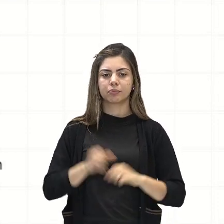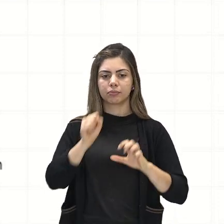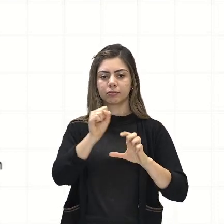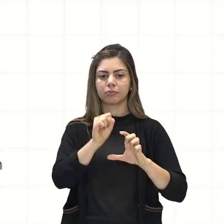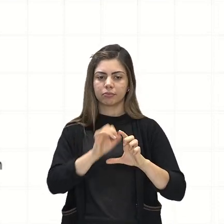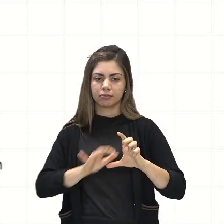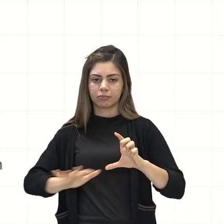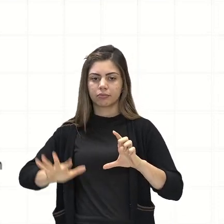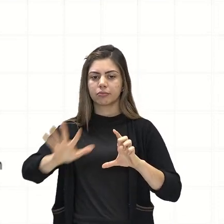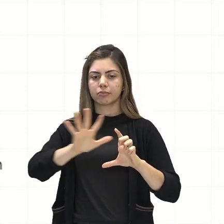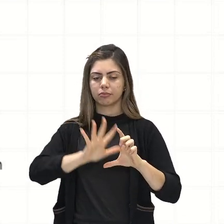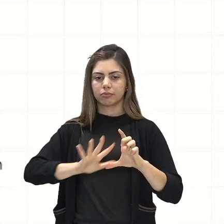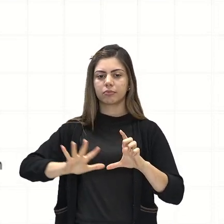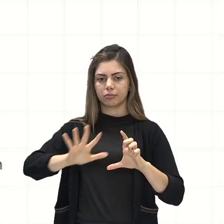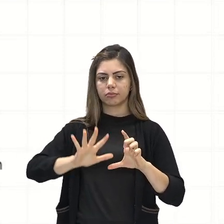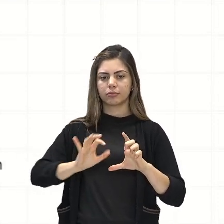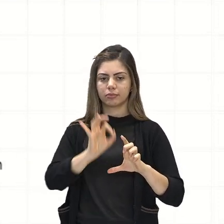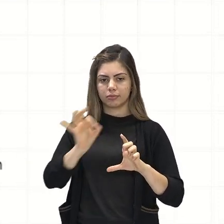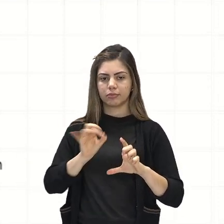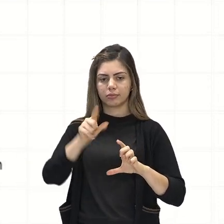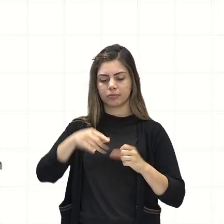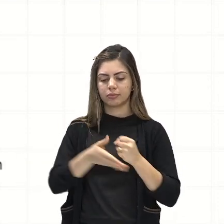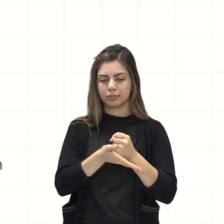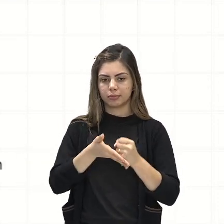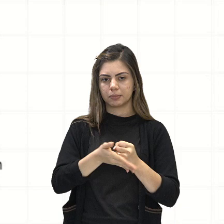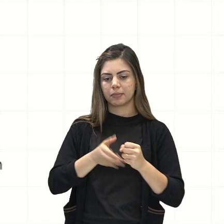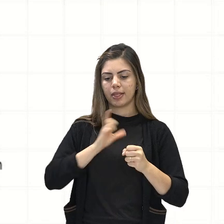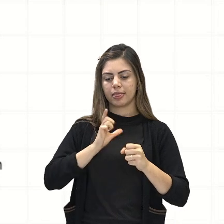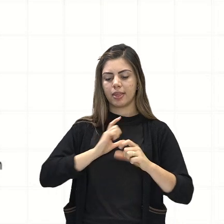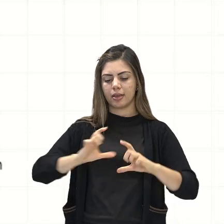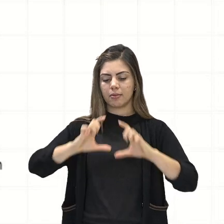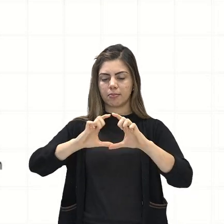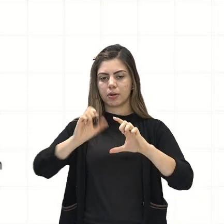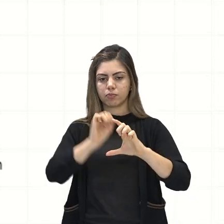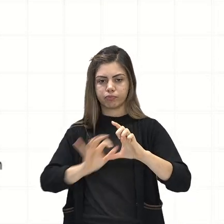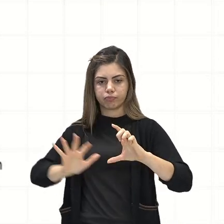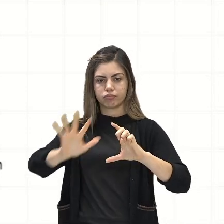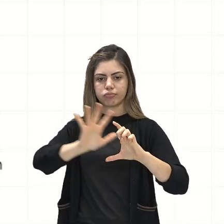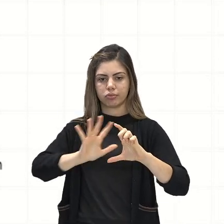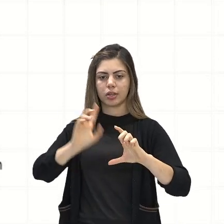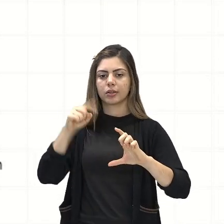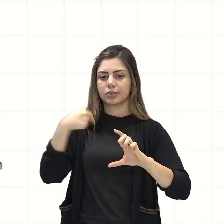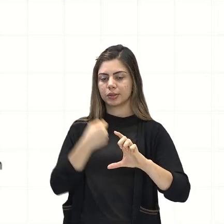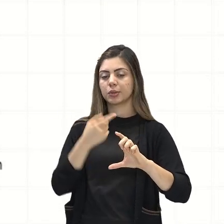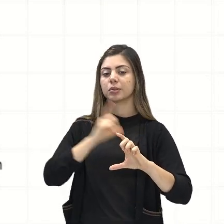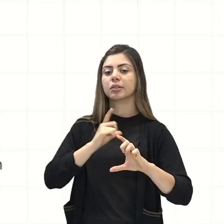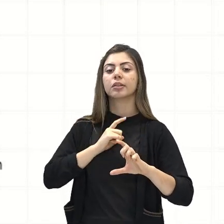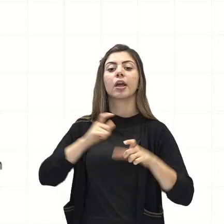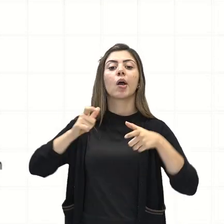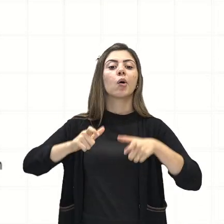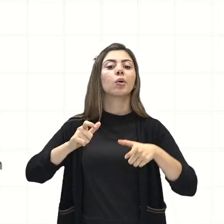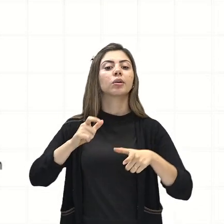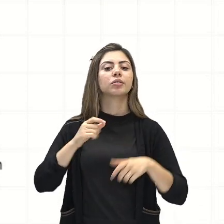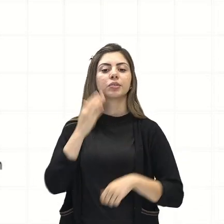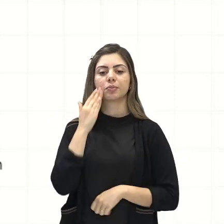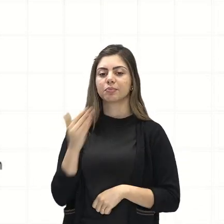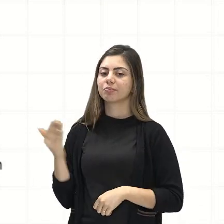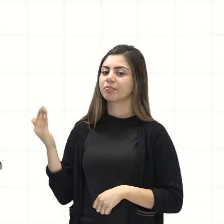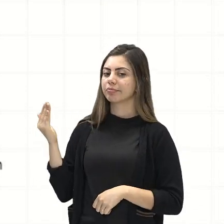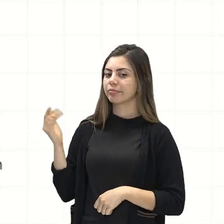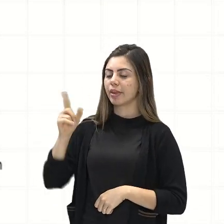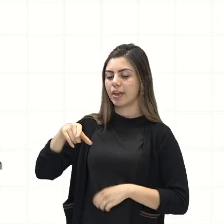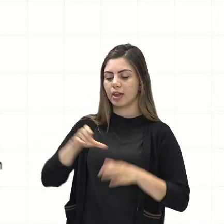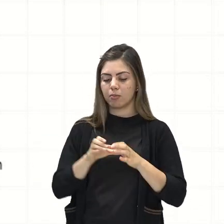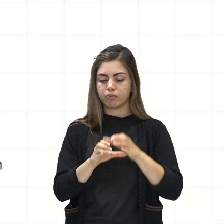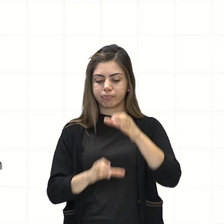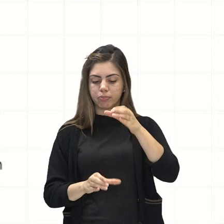do círculo, que é o que nós temos aonde, pessoal? É o que nós